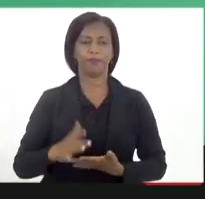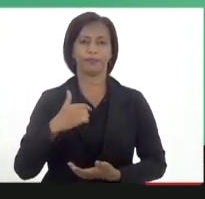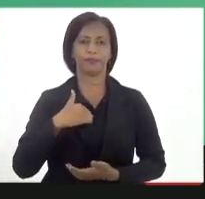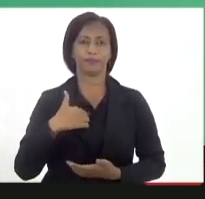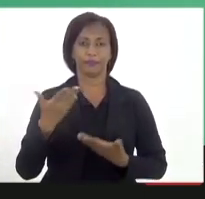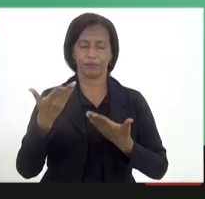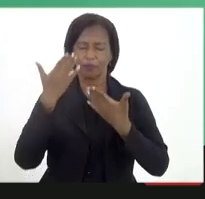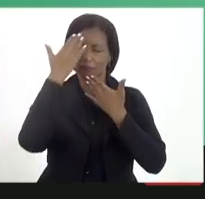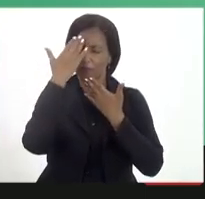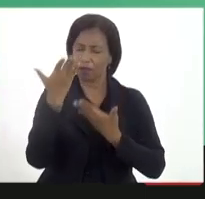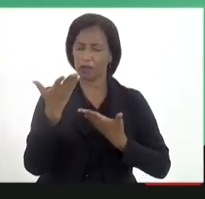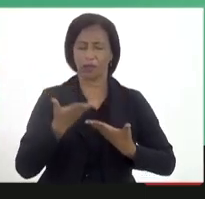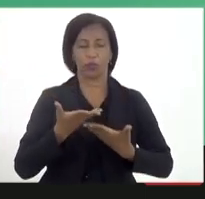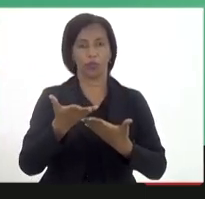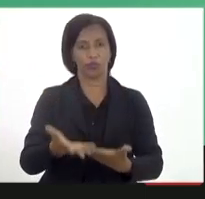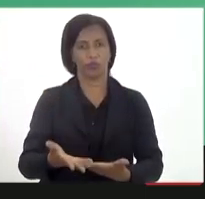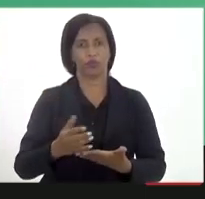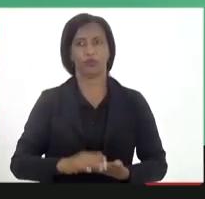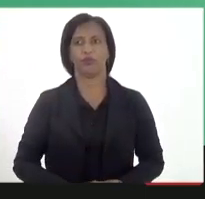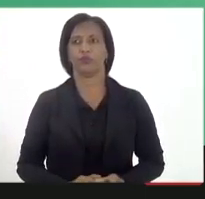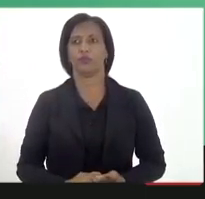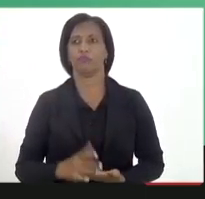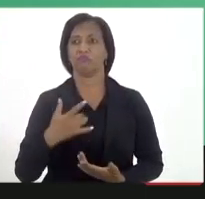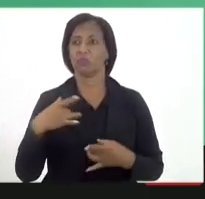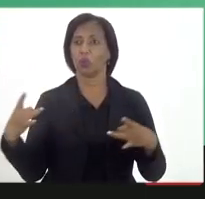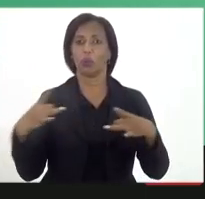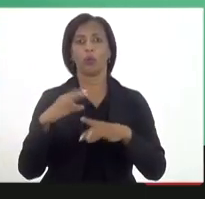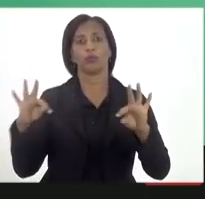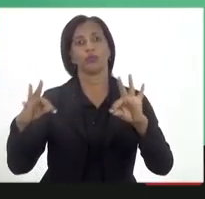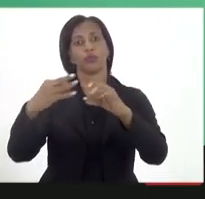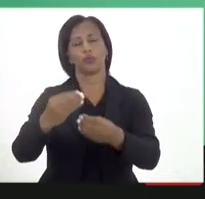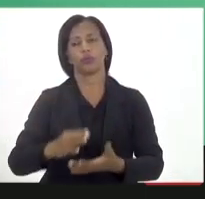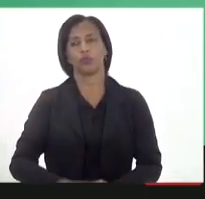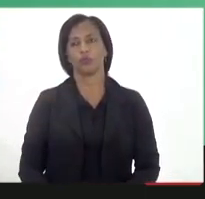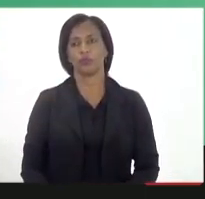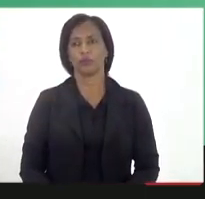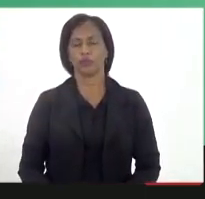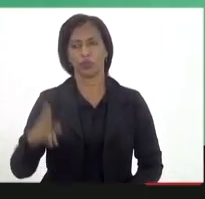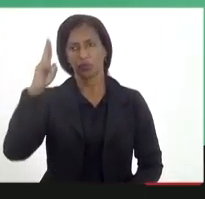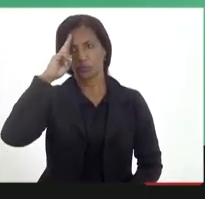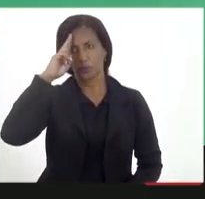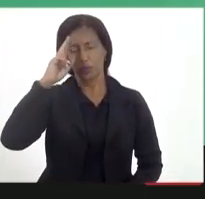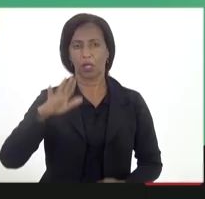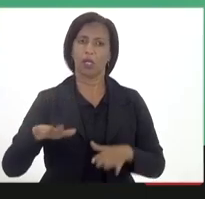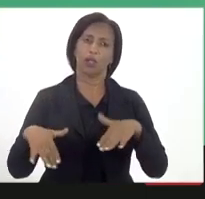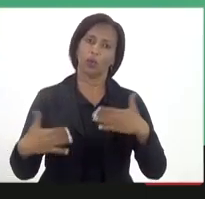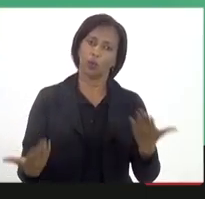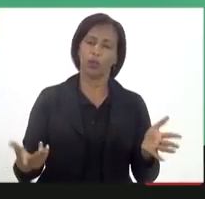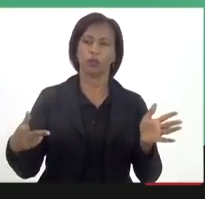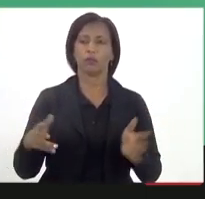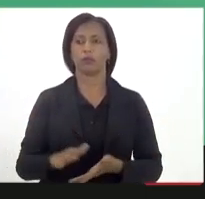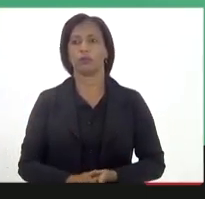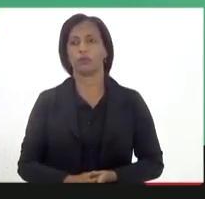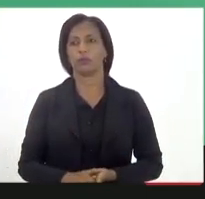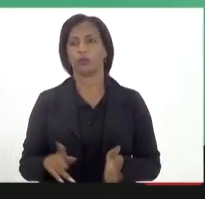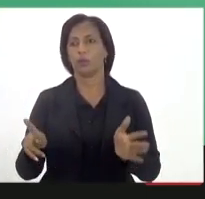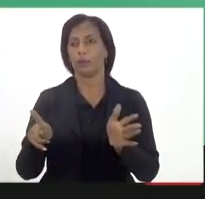agradeço o convite França estamos à disposição de todos os militares quantos dupla o